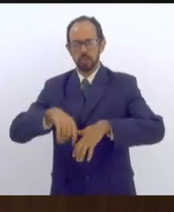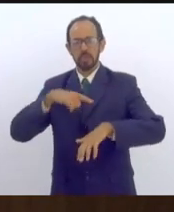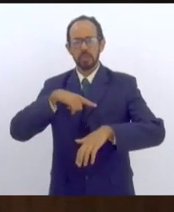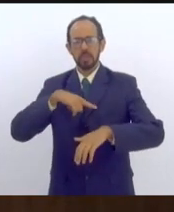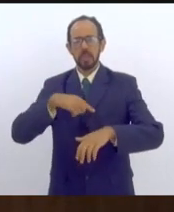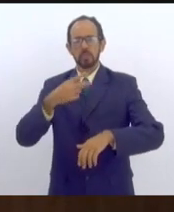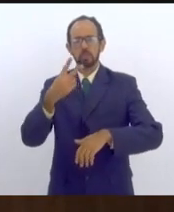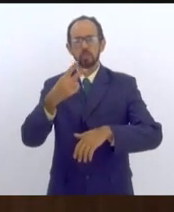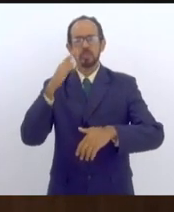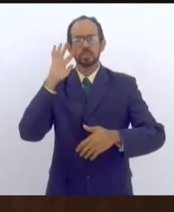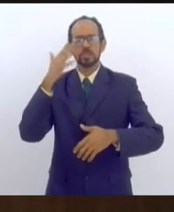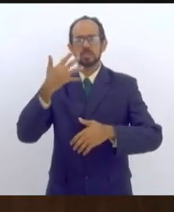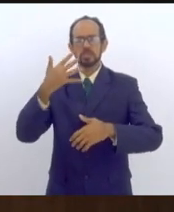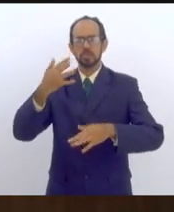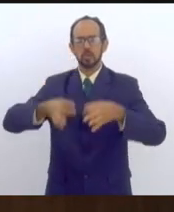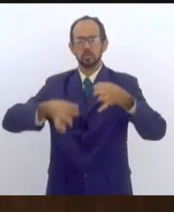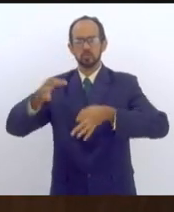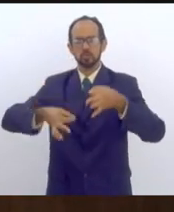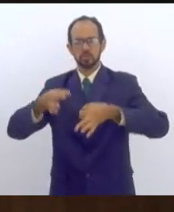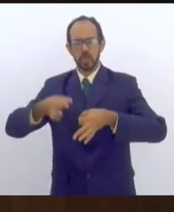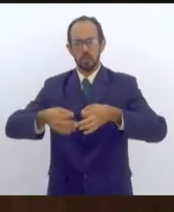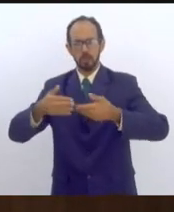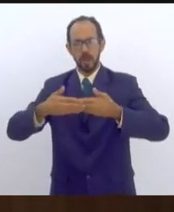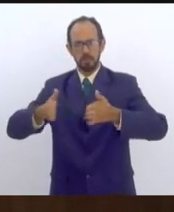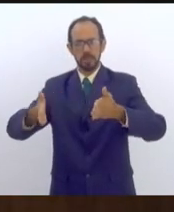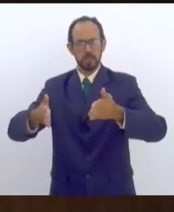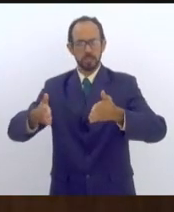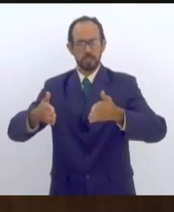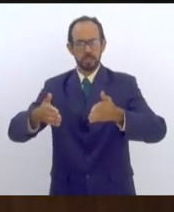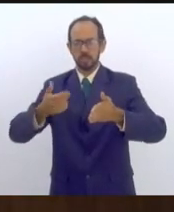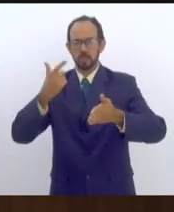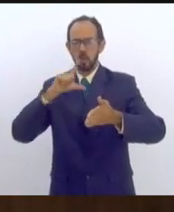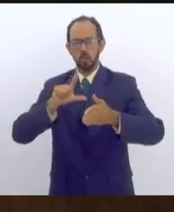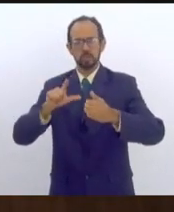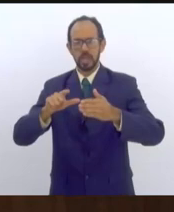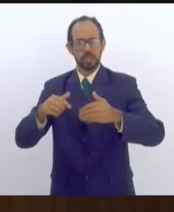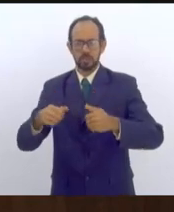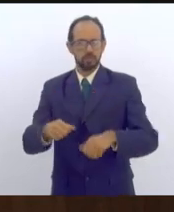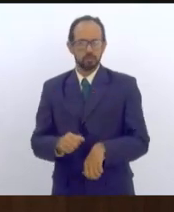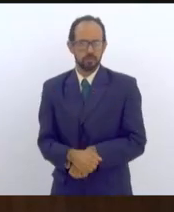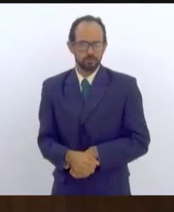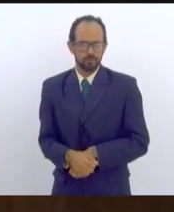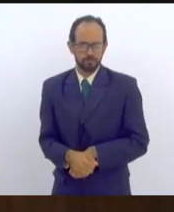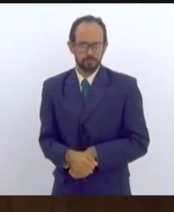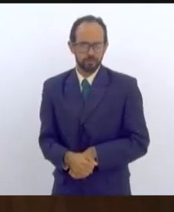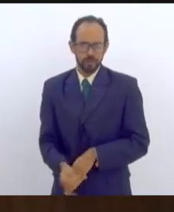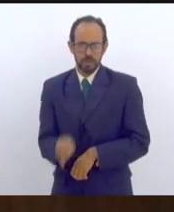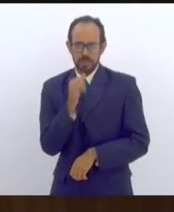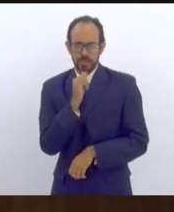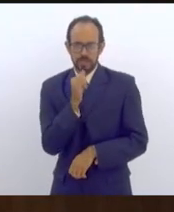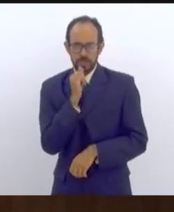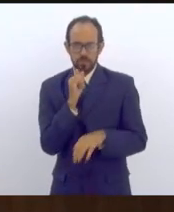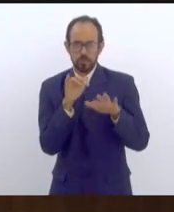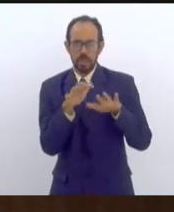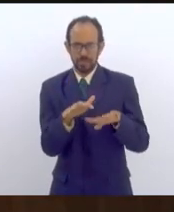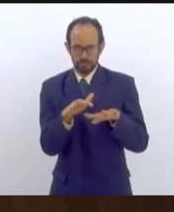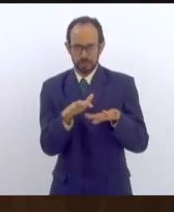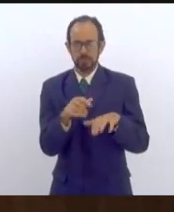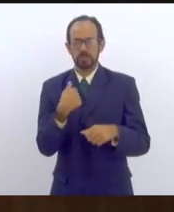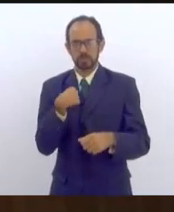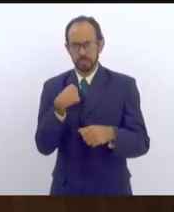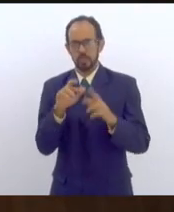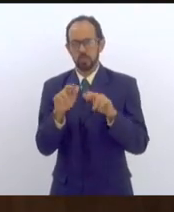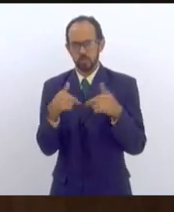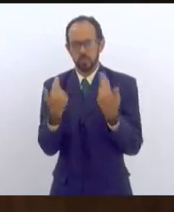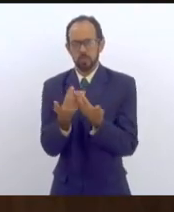judiciais para abrir o posto e não abre. E exemplos como esse, eu tive reunido com o